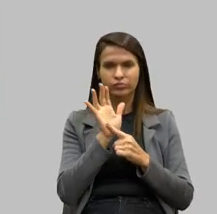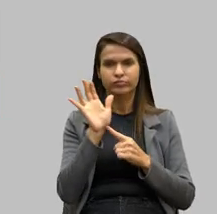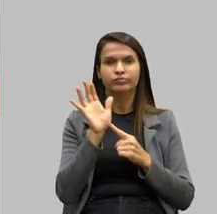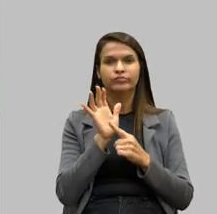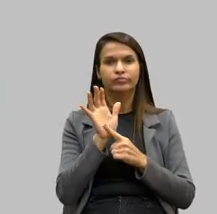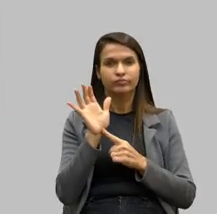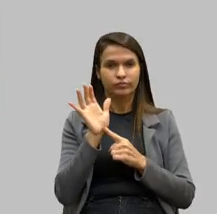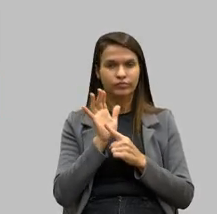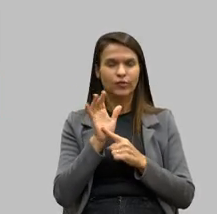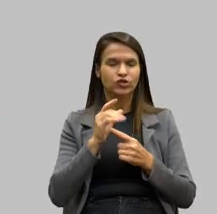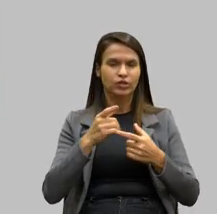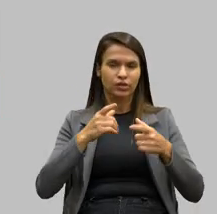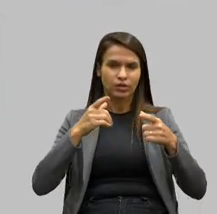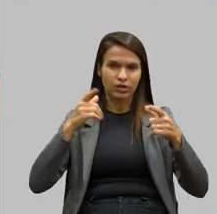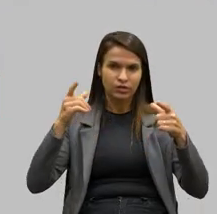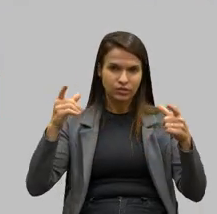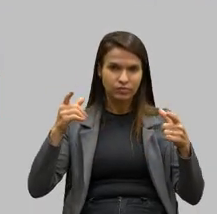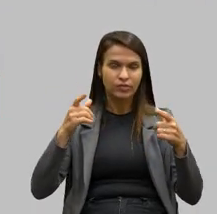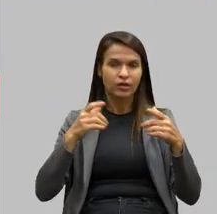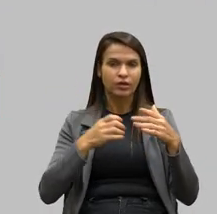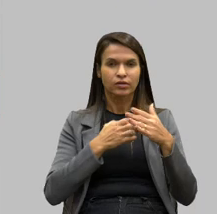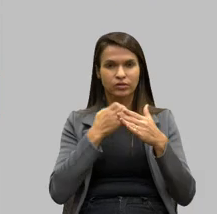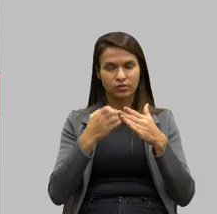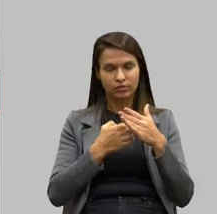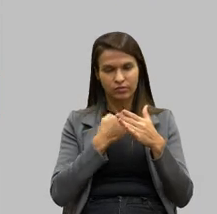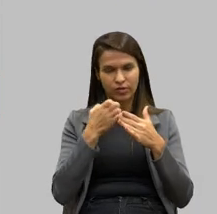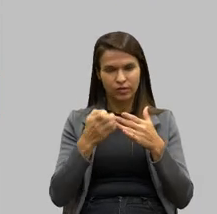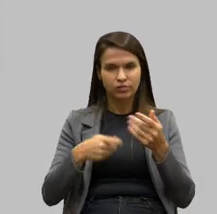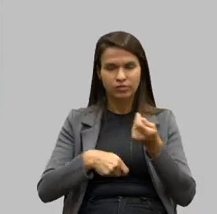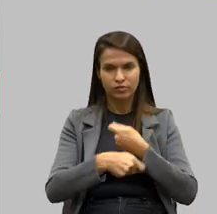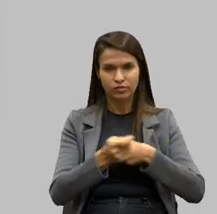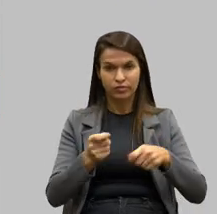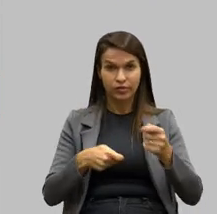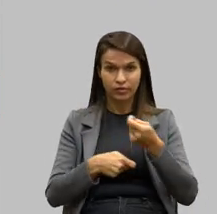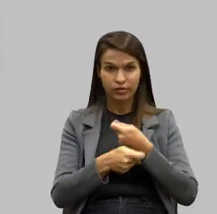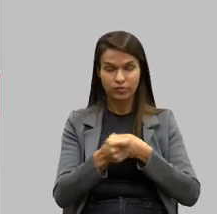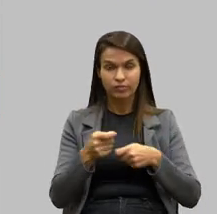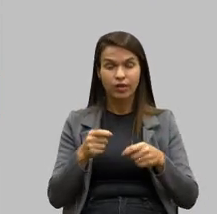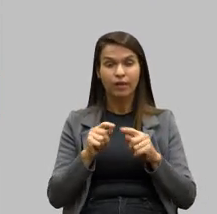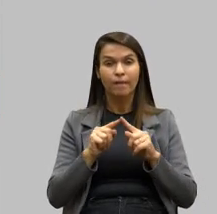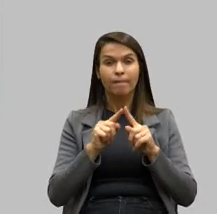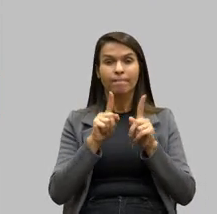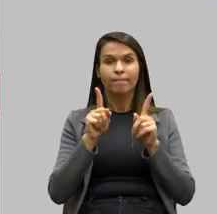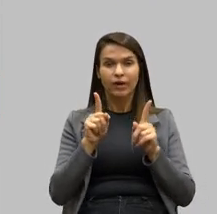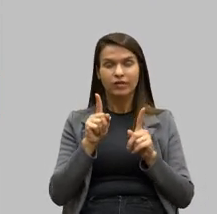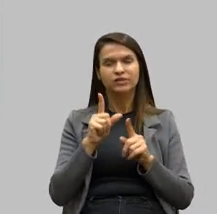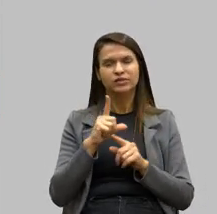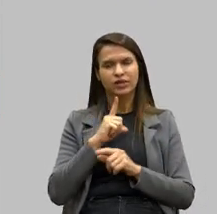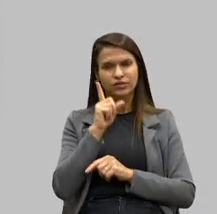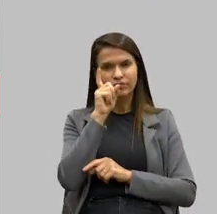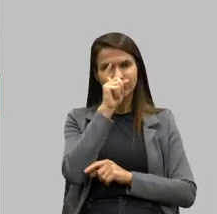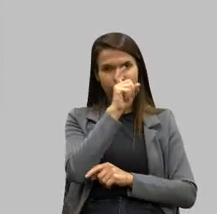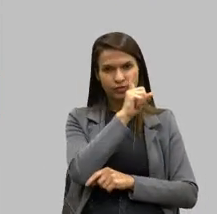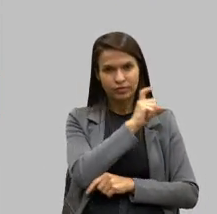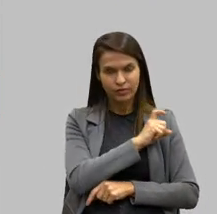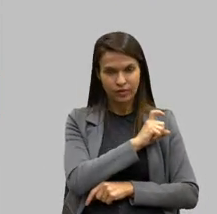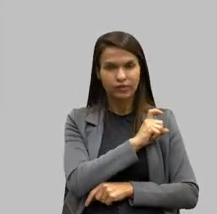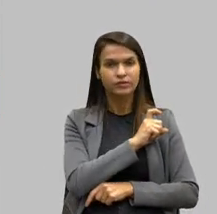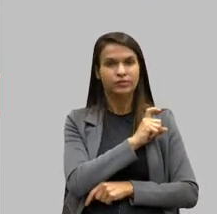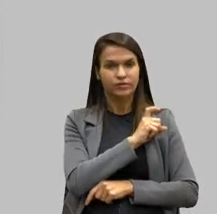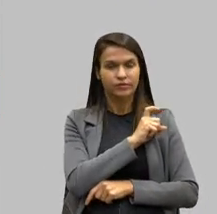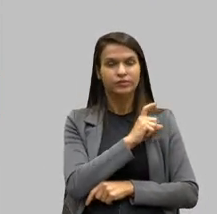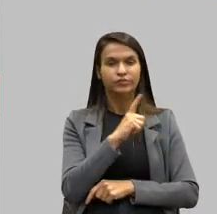de crescimento do mercado, dos seus negócios, dos seus empreendimentos, mas que estão tendo dificuldades, estão tendo